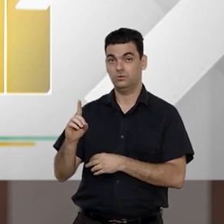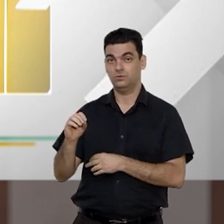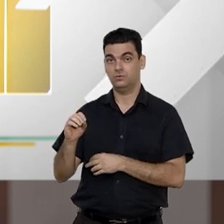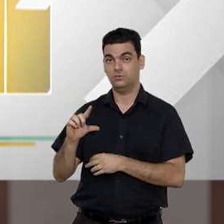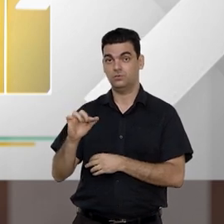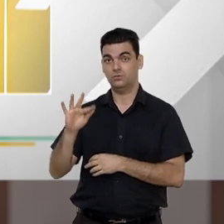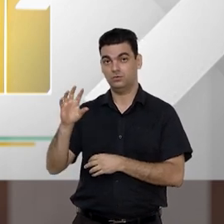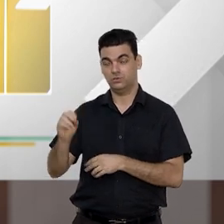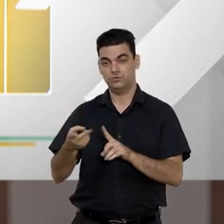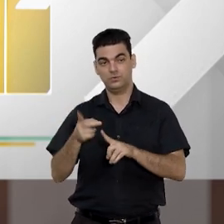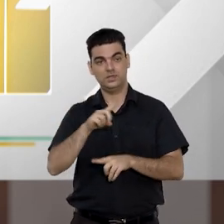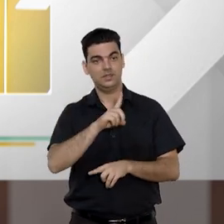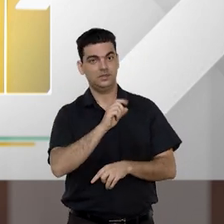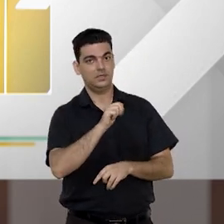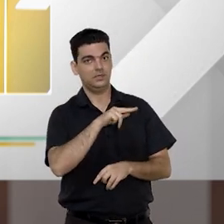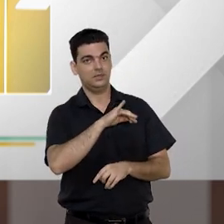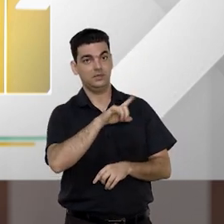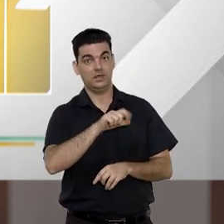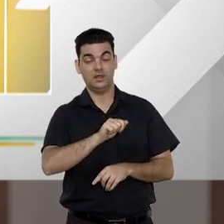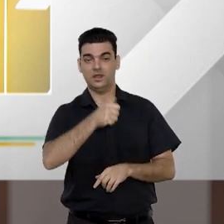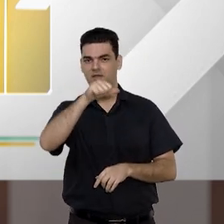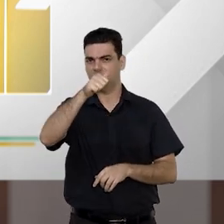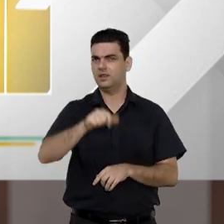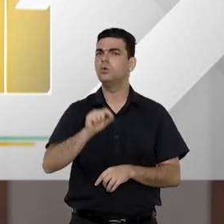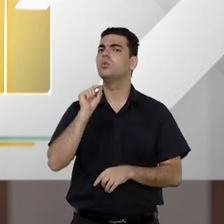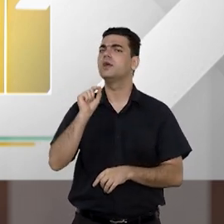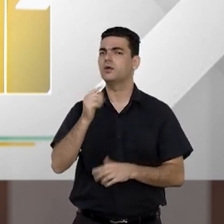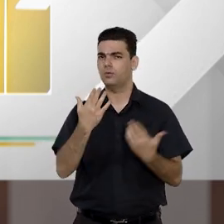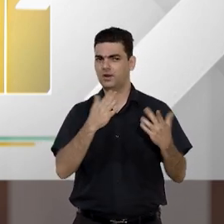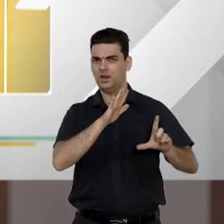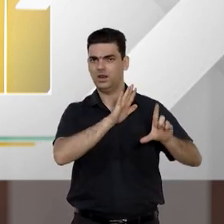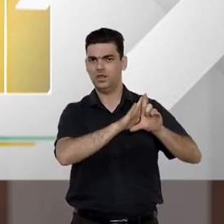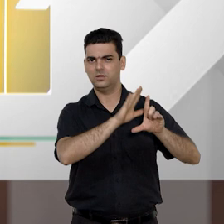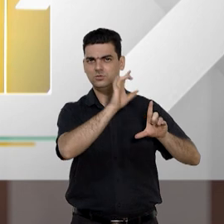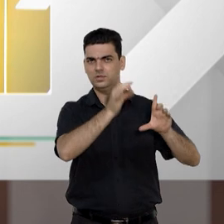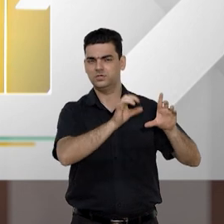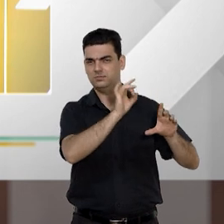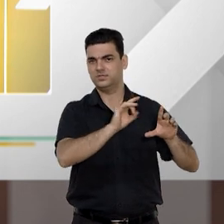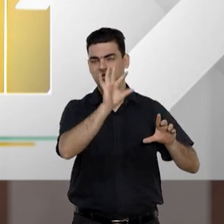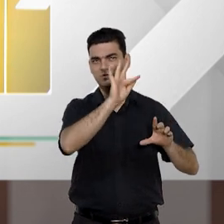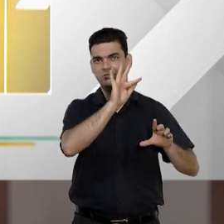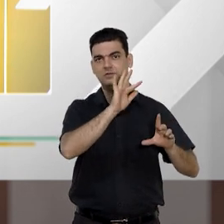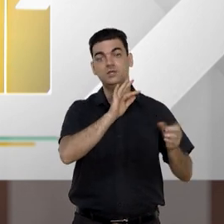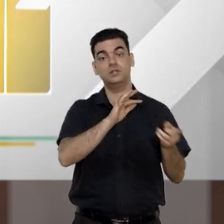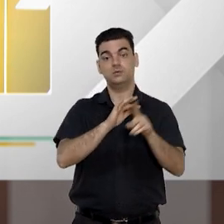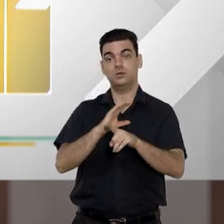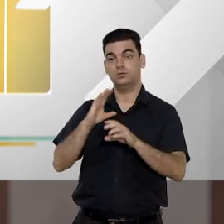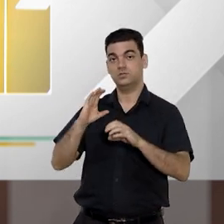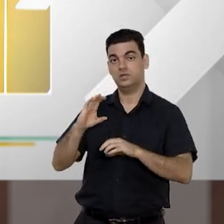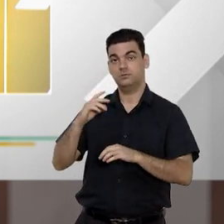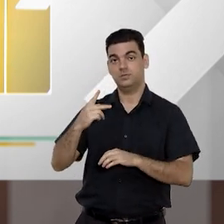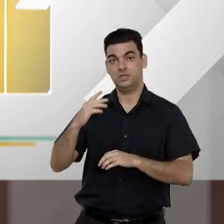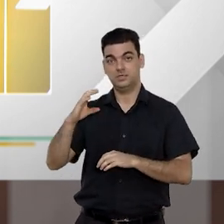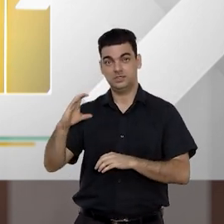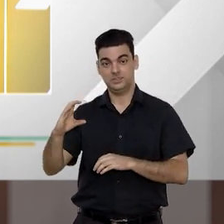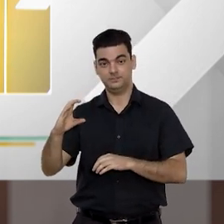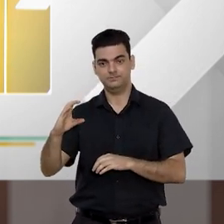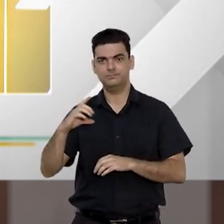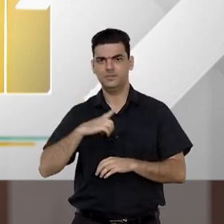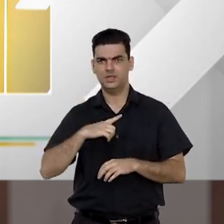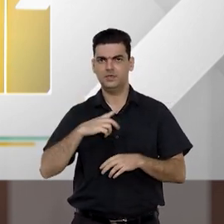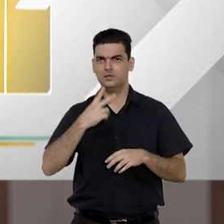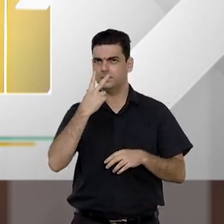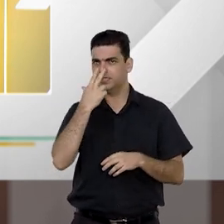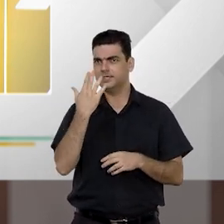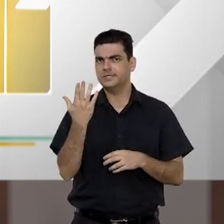senhor, doutor Rodolfo Hartmann, e a senhora, doutora Daniela Madeira, avaliam que, entre a lei dos Juizados Especiais Federais e o próprio Código de